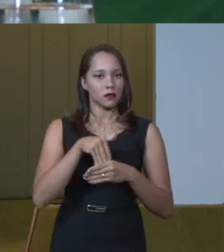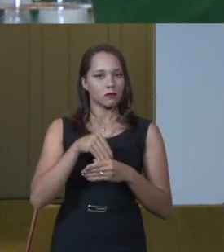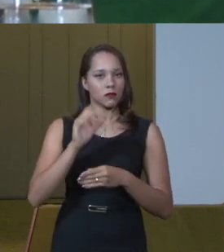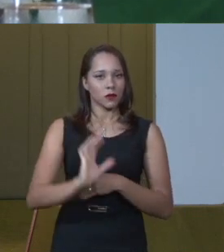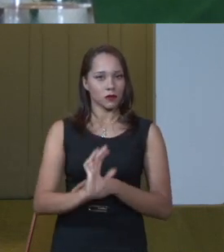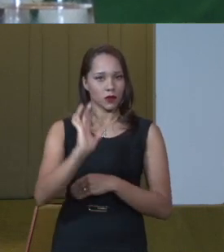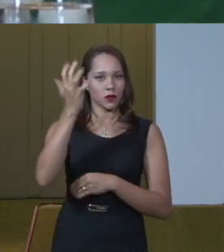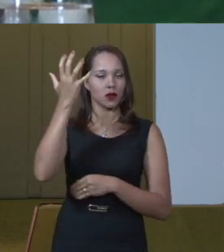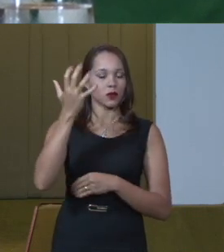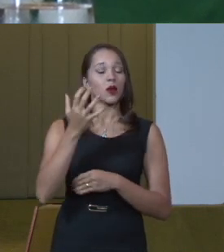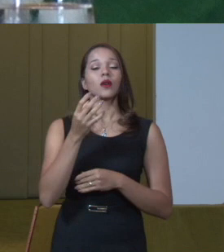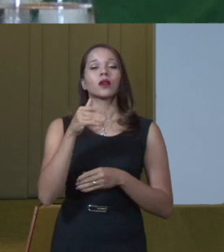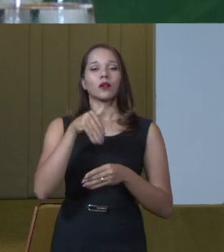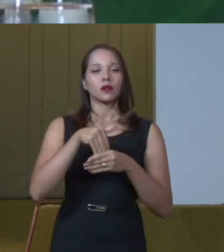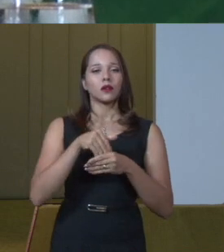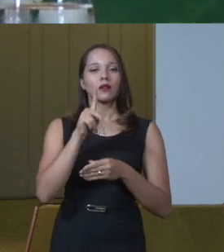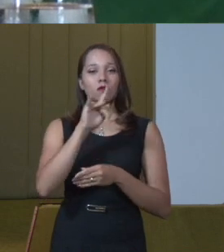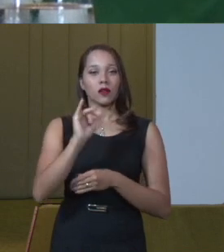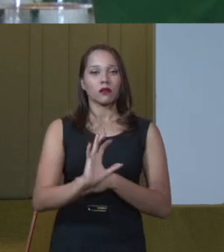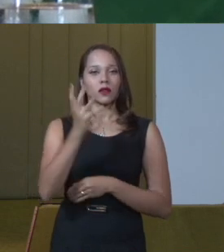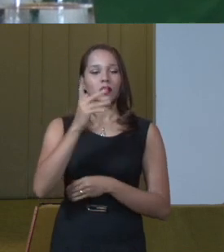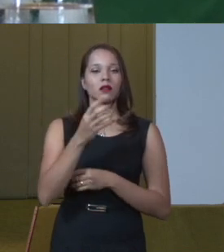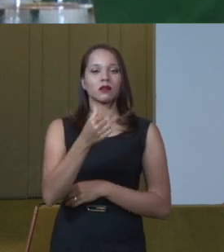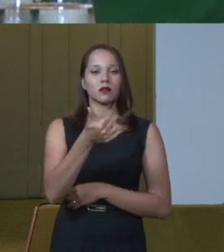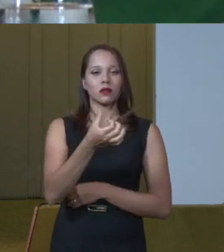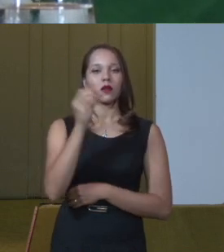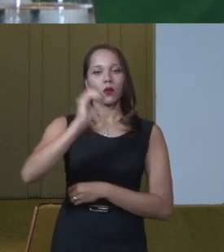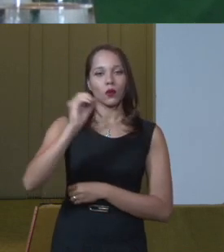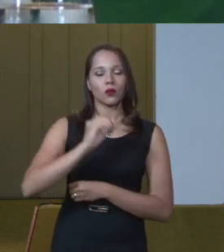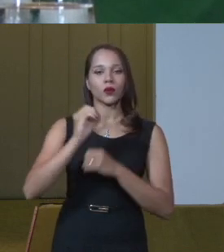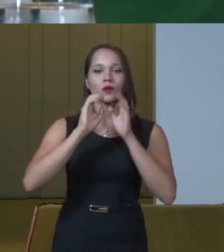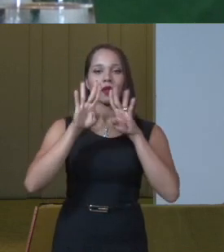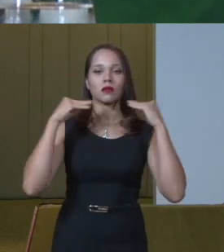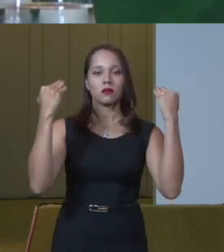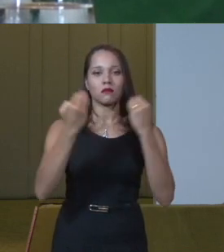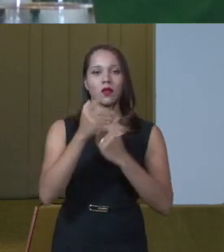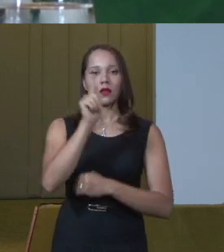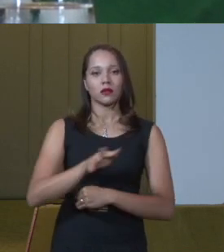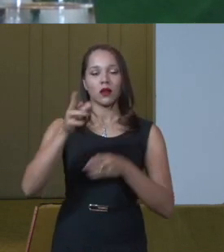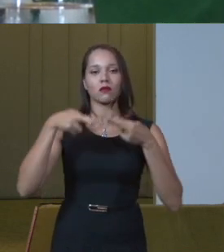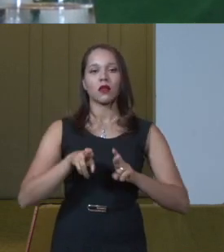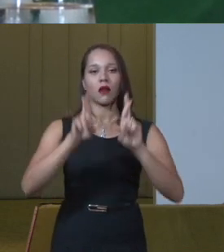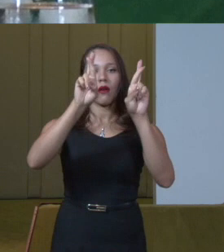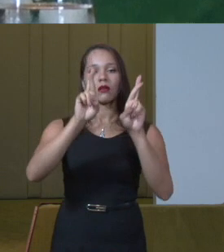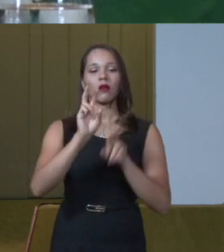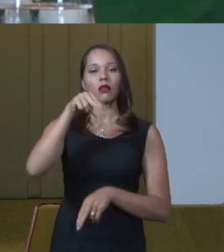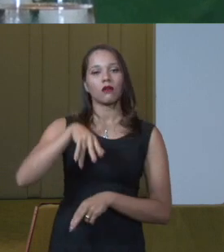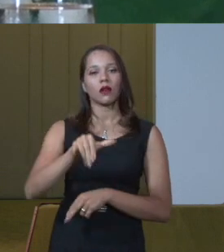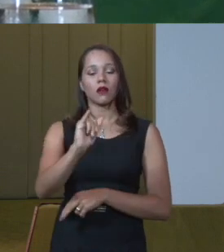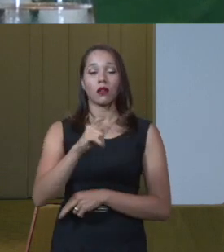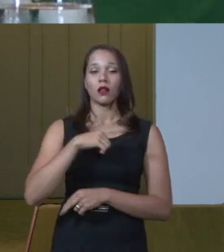que ocorrerão em 16 de outubro deste ano, na Assembleia Geral da ONU, em Nova York, três candidatos latino-americanos